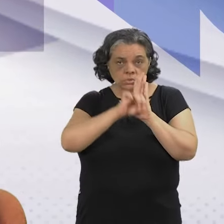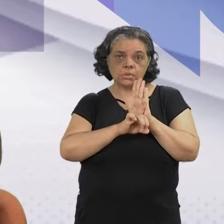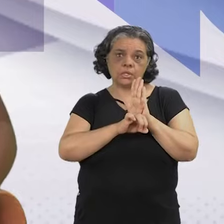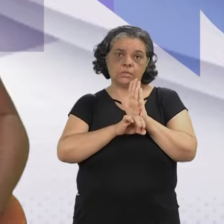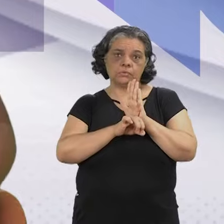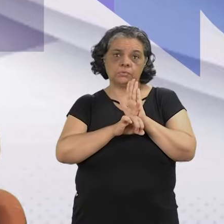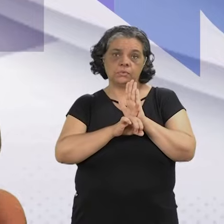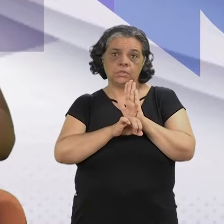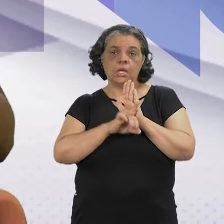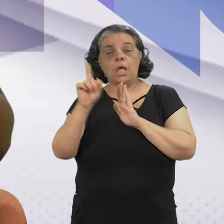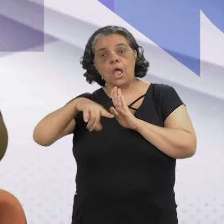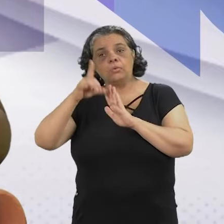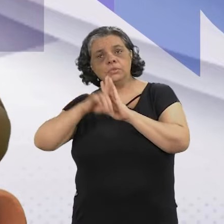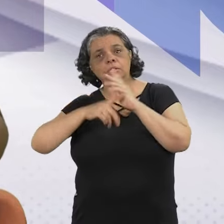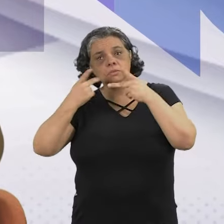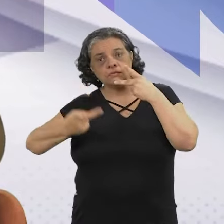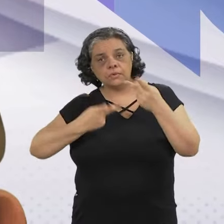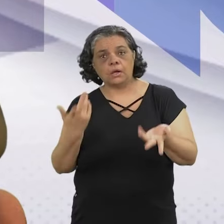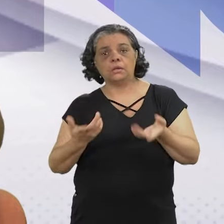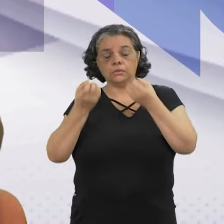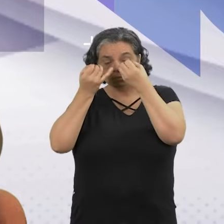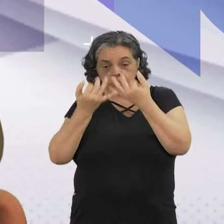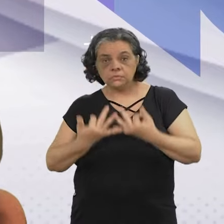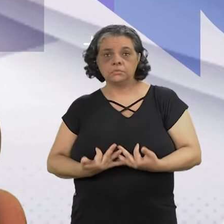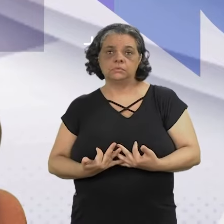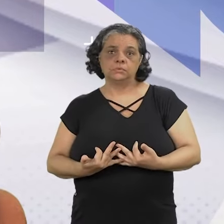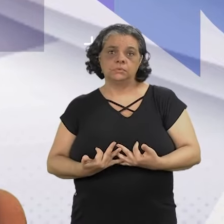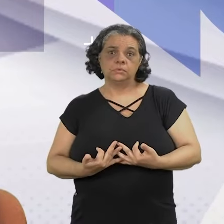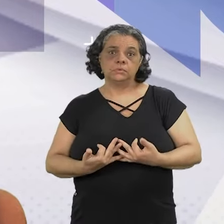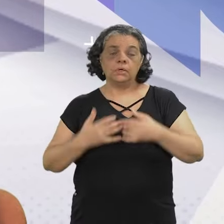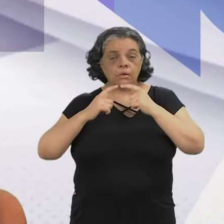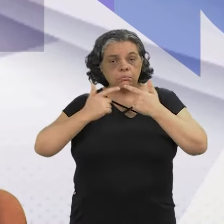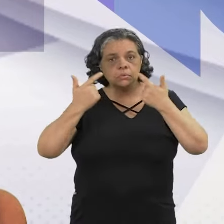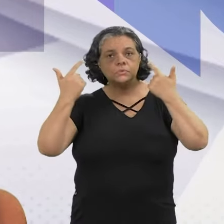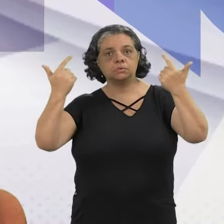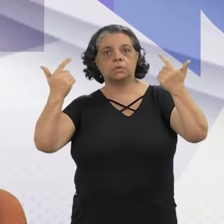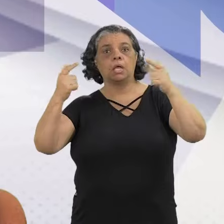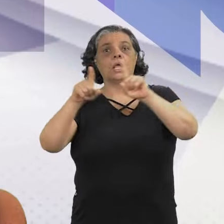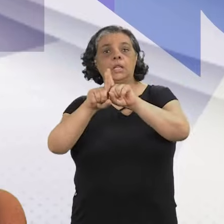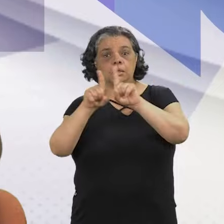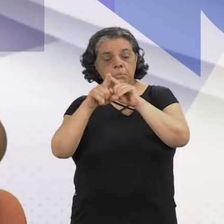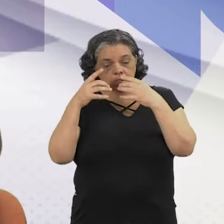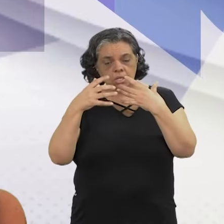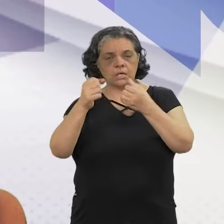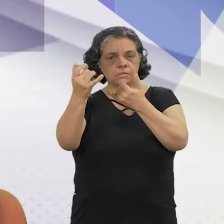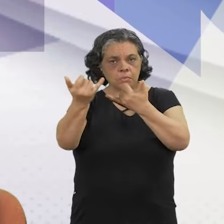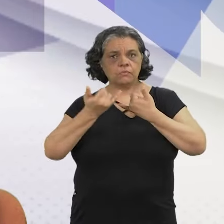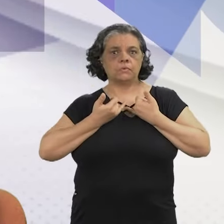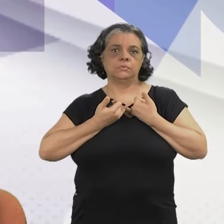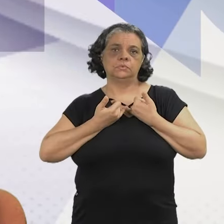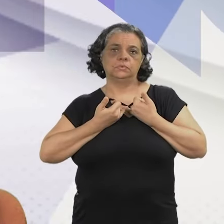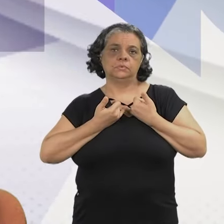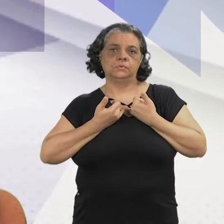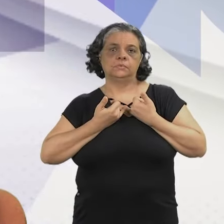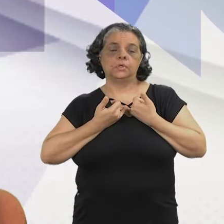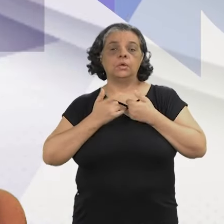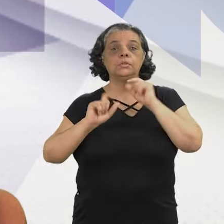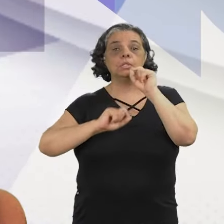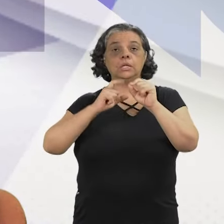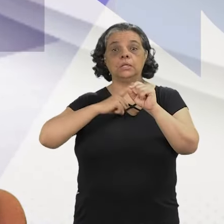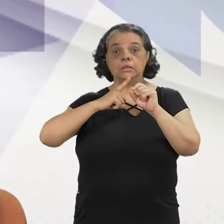um direito né é o direito de falar o direito de se expressar o direito de protestar e o direito também de receber informações